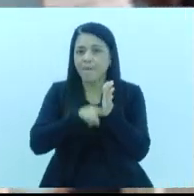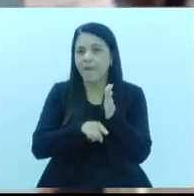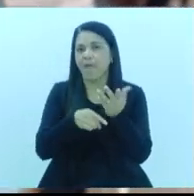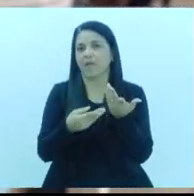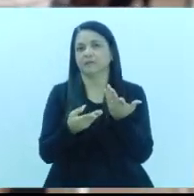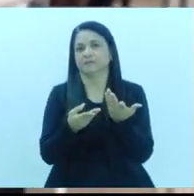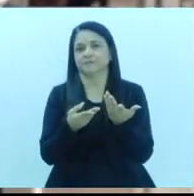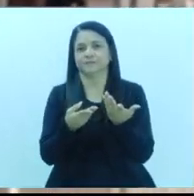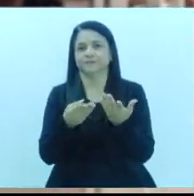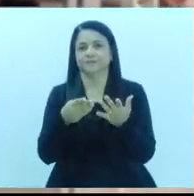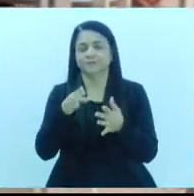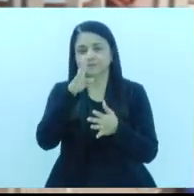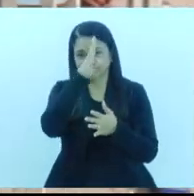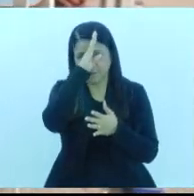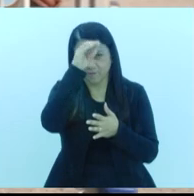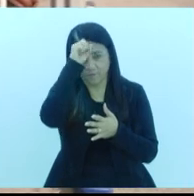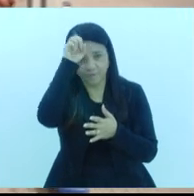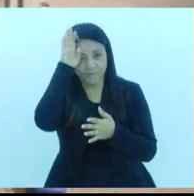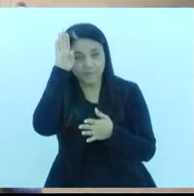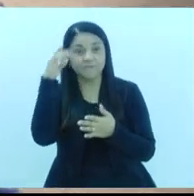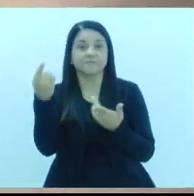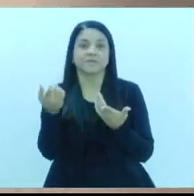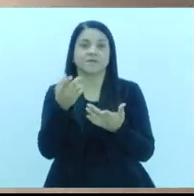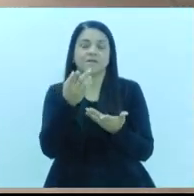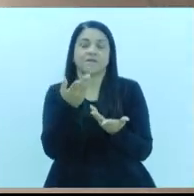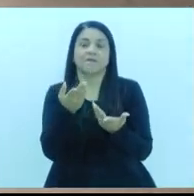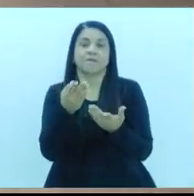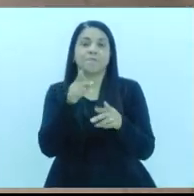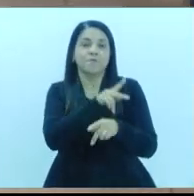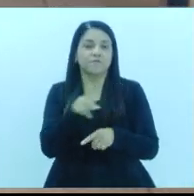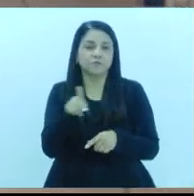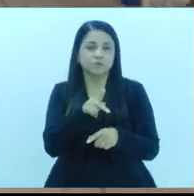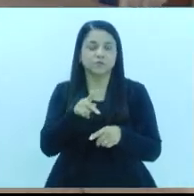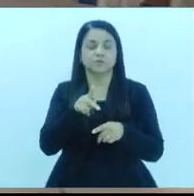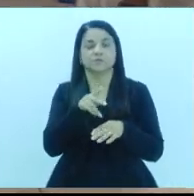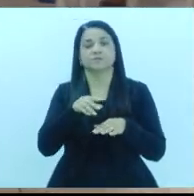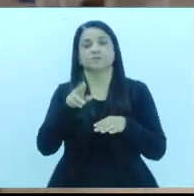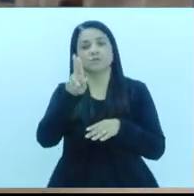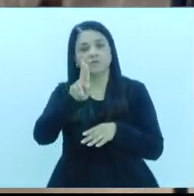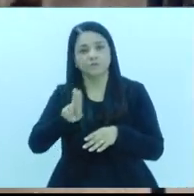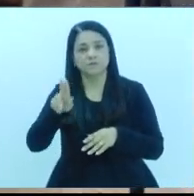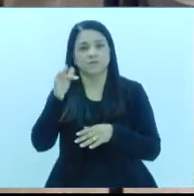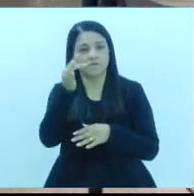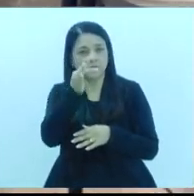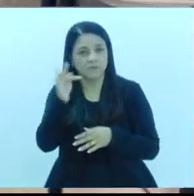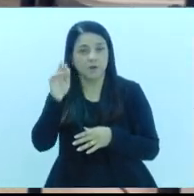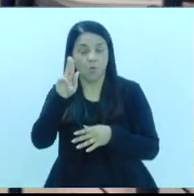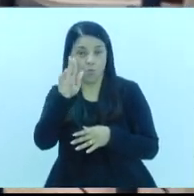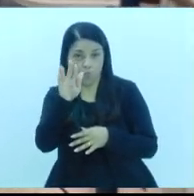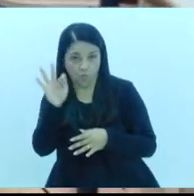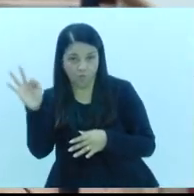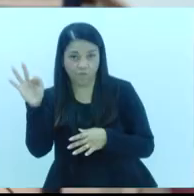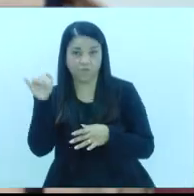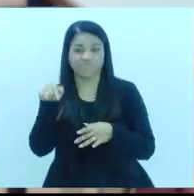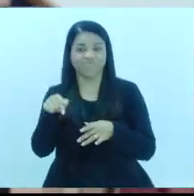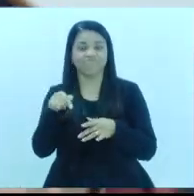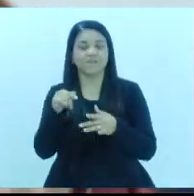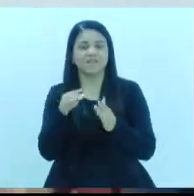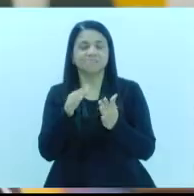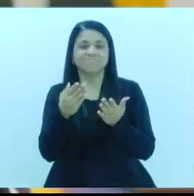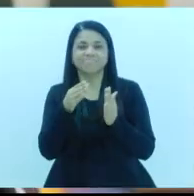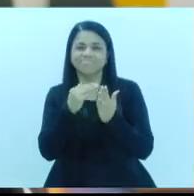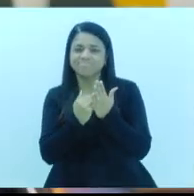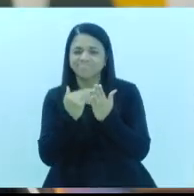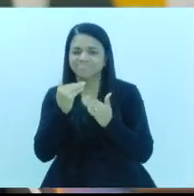maiores níveis de analfabetismo. Para professores da Faculdade de Educação da Universidade Federal Fluminense, este avanço ainda é tímido